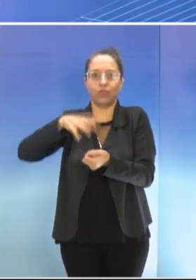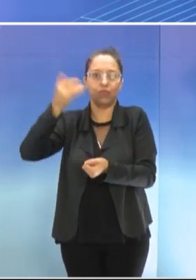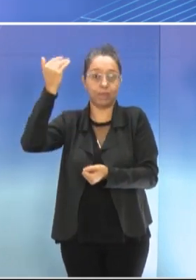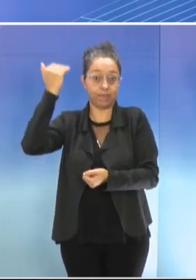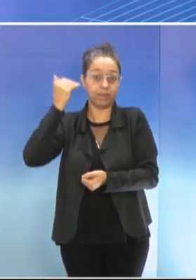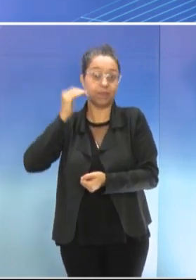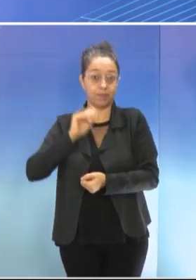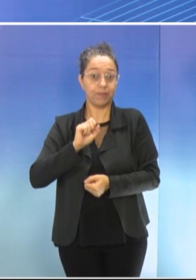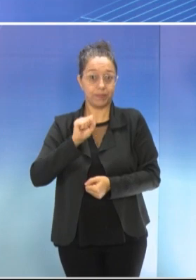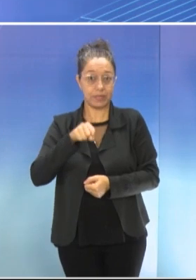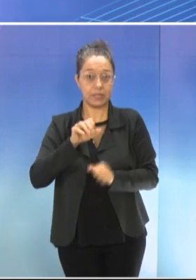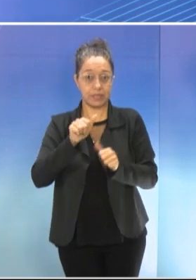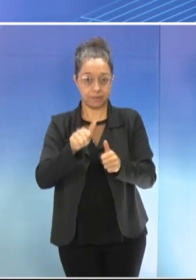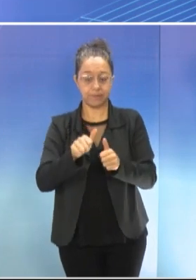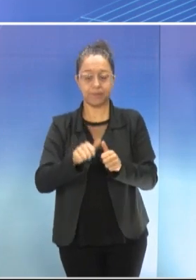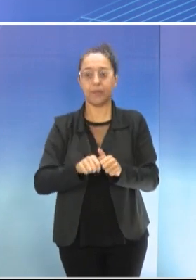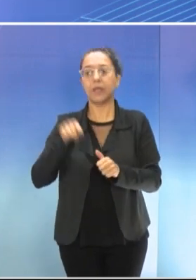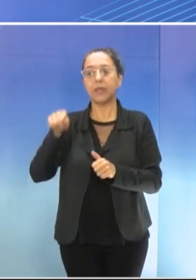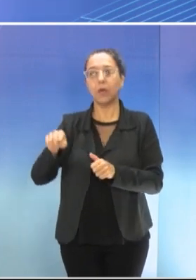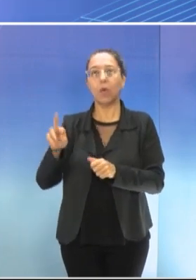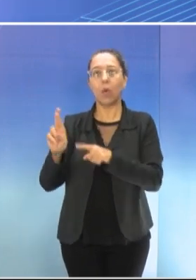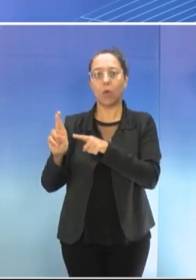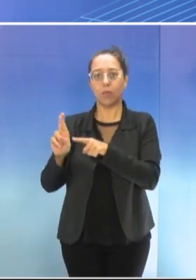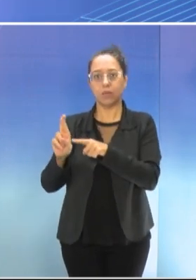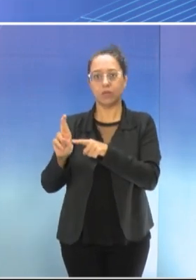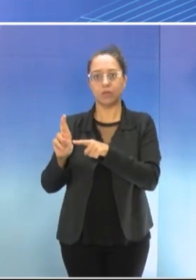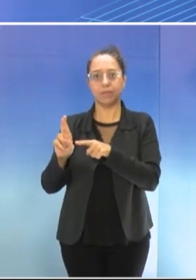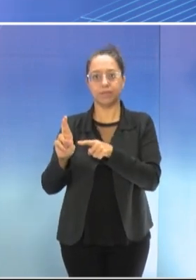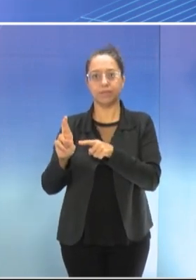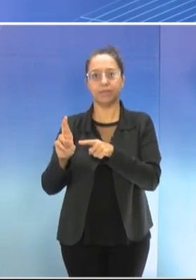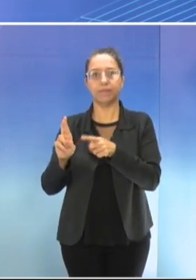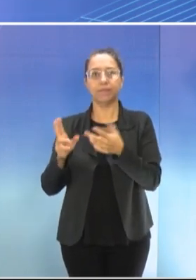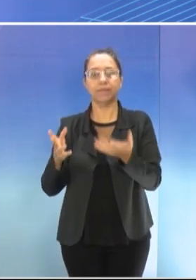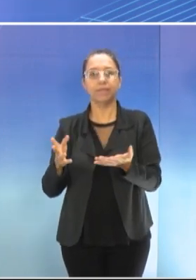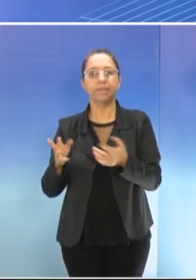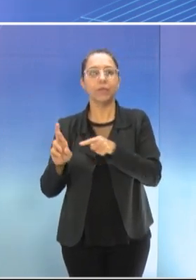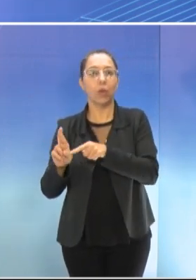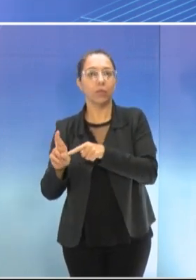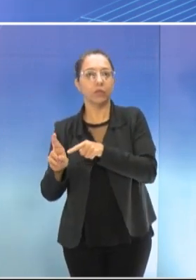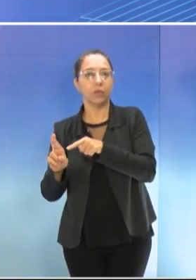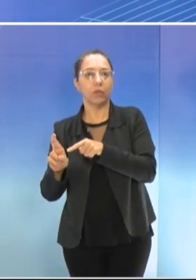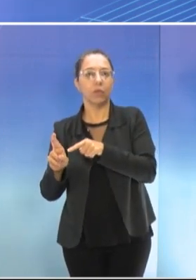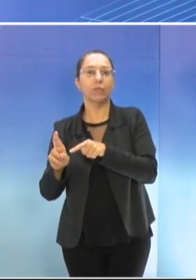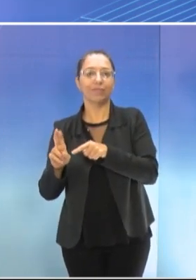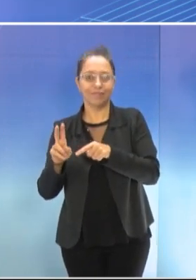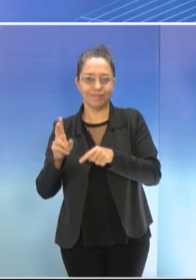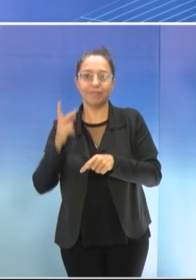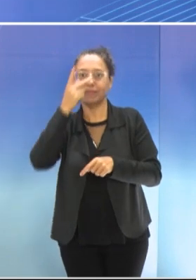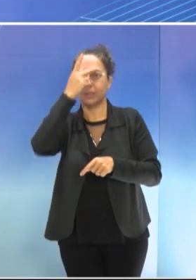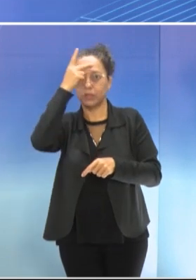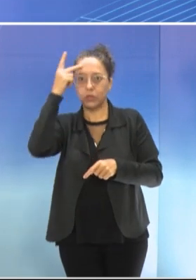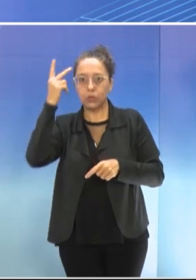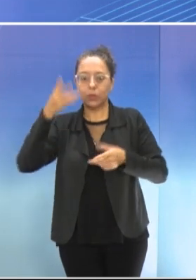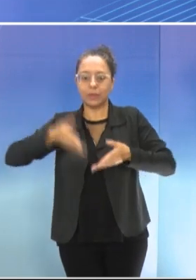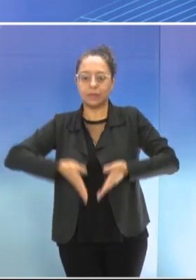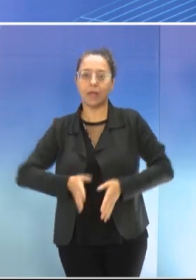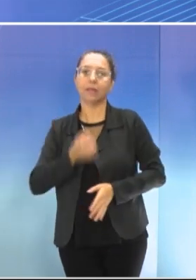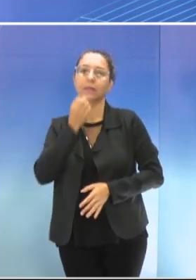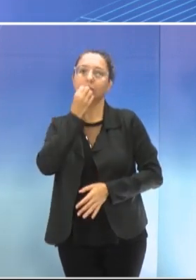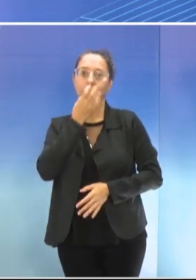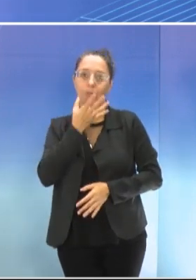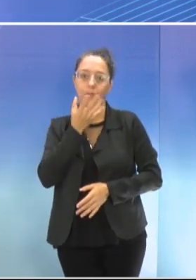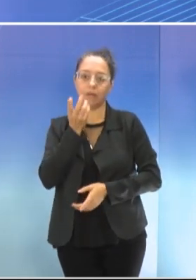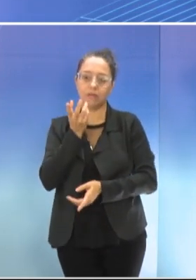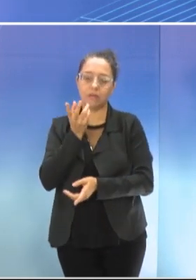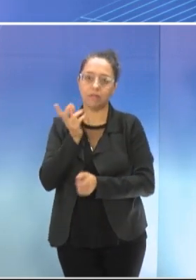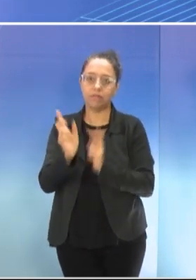sociedade. Então existe um estado de natureza. Para o Hobbes, o homem é mau por natureza, tá?